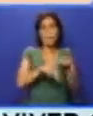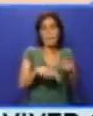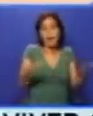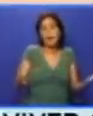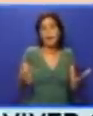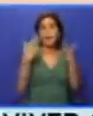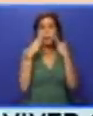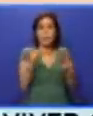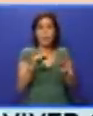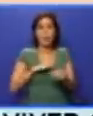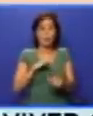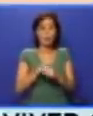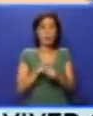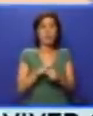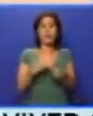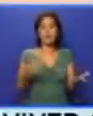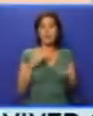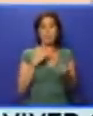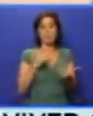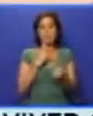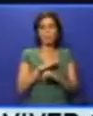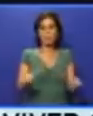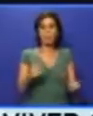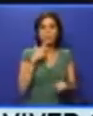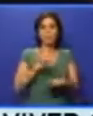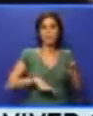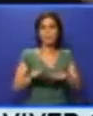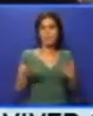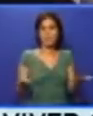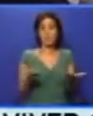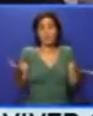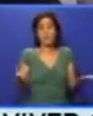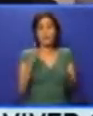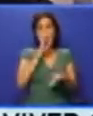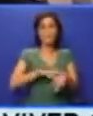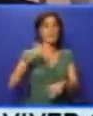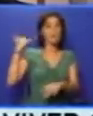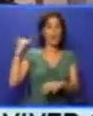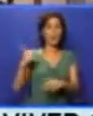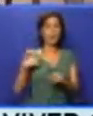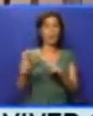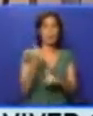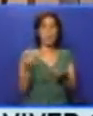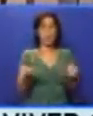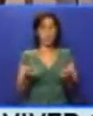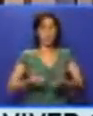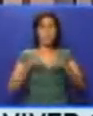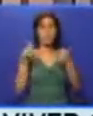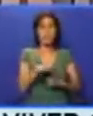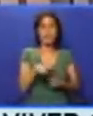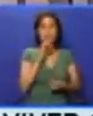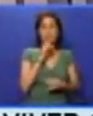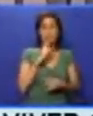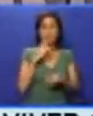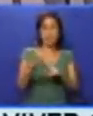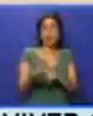que normalmente nos nossos locais de trabalho é impraticável. Pronto, se na altura eu conseguisse gerir melhor essa situação, se